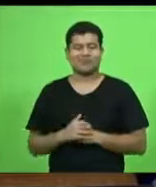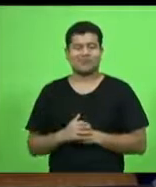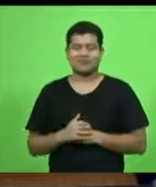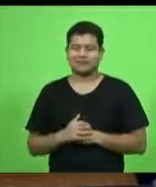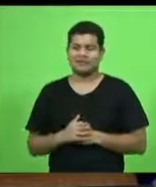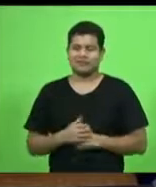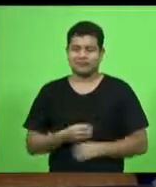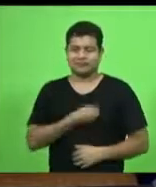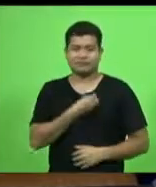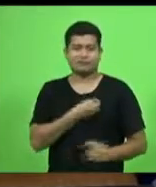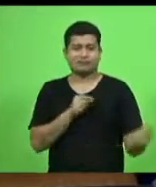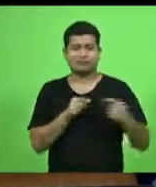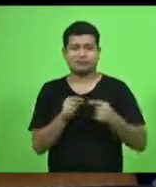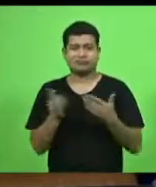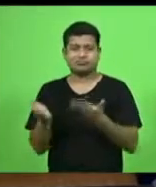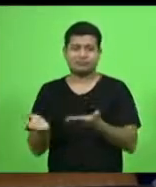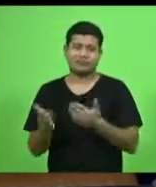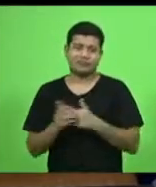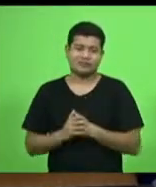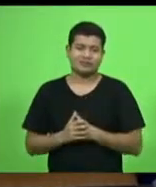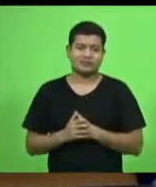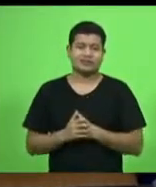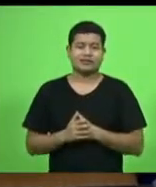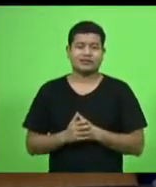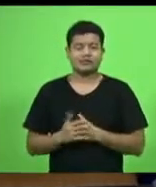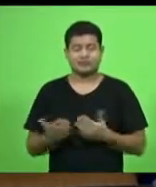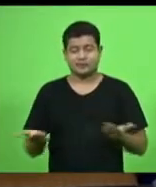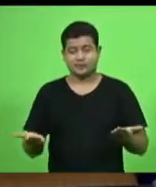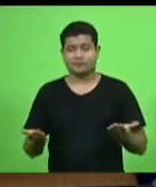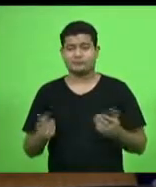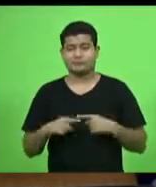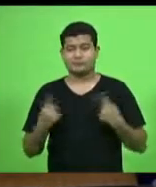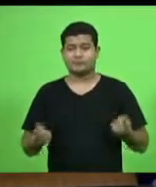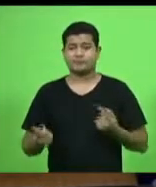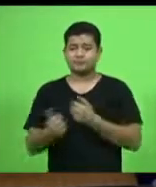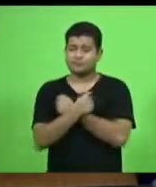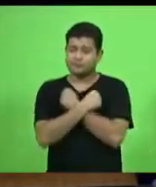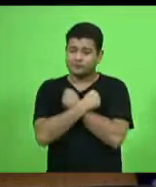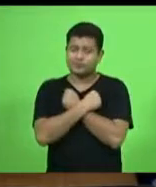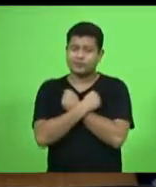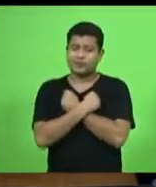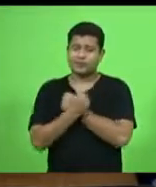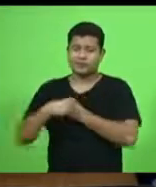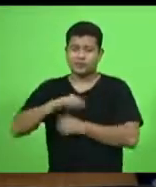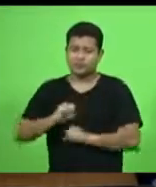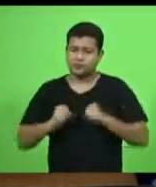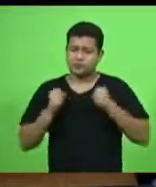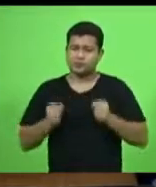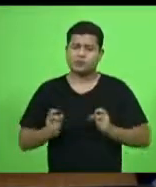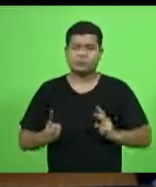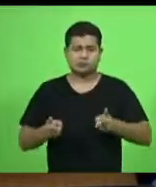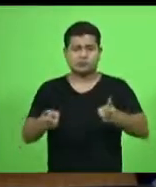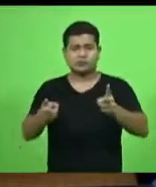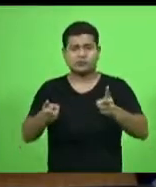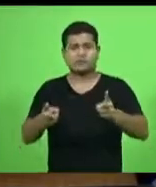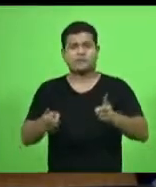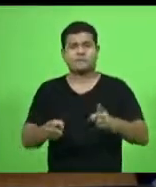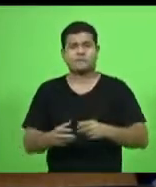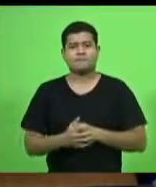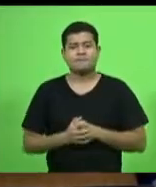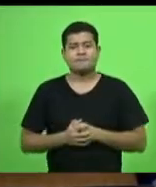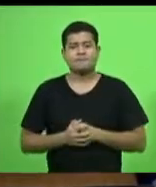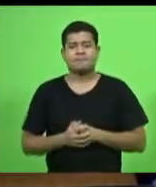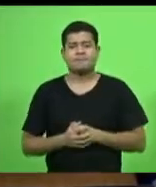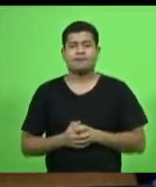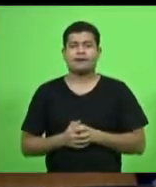né? Então, o nosso abraço e vida que segue, né? Deputado